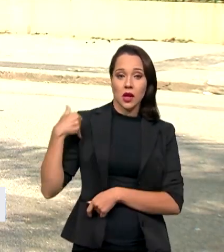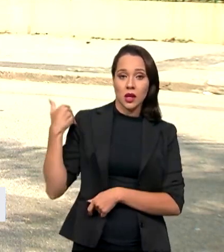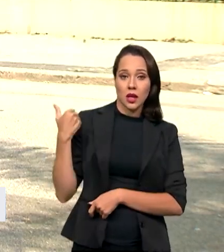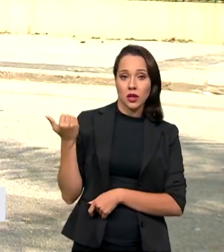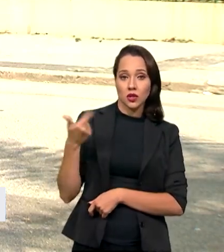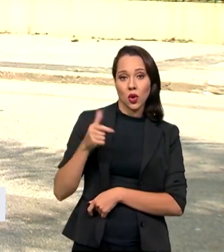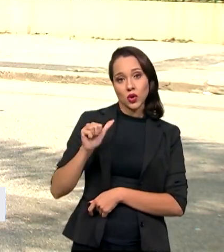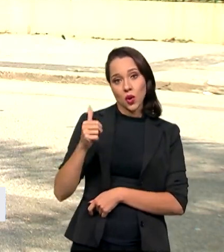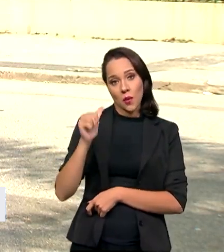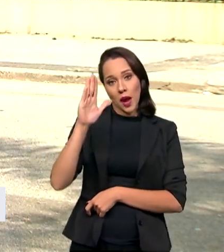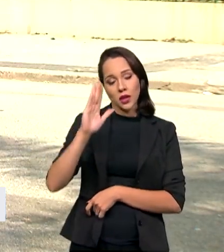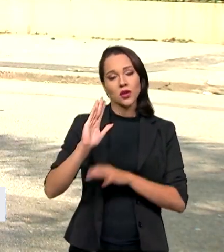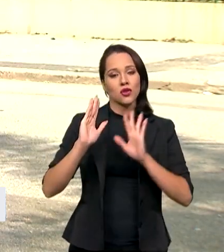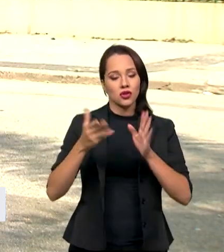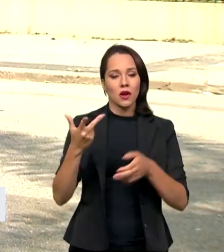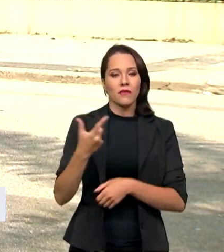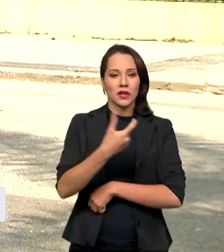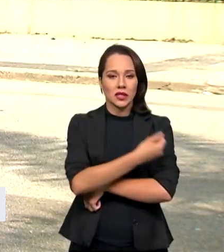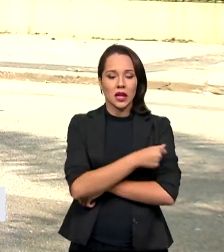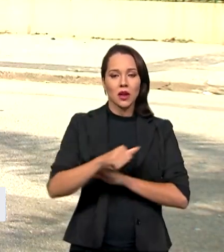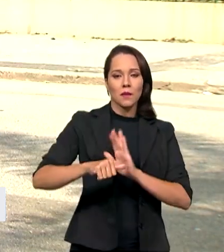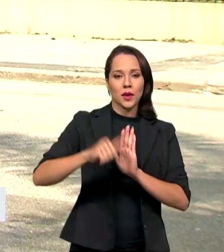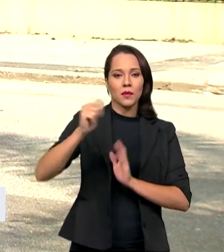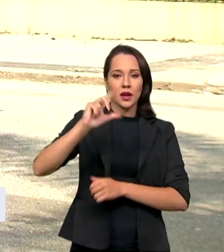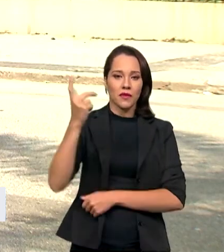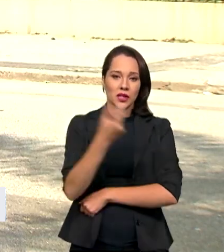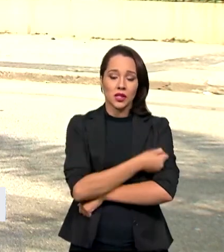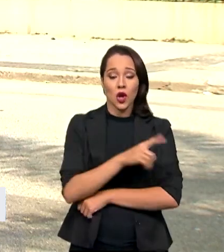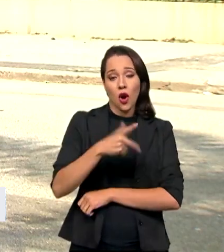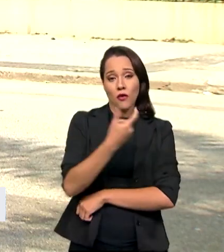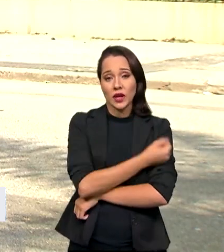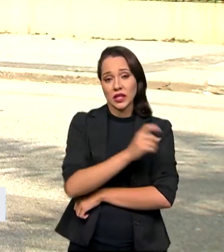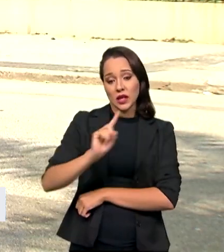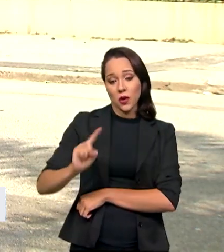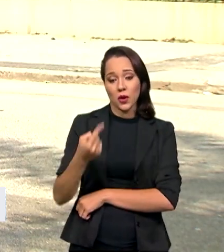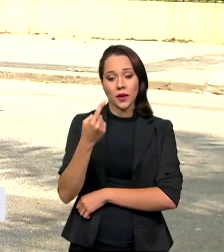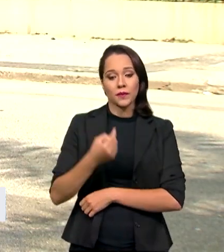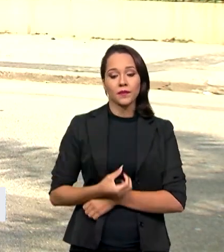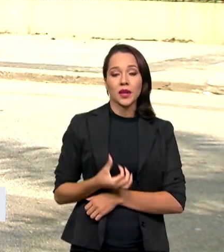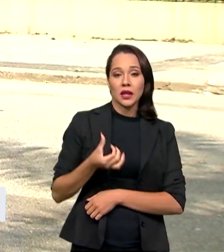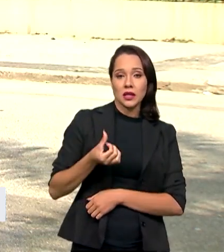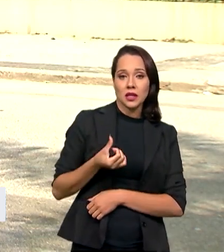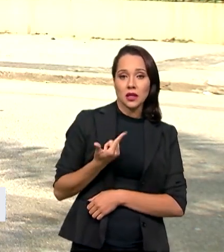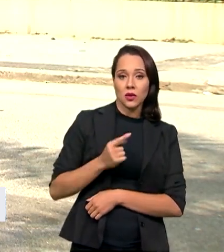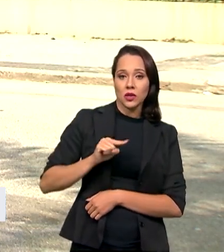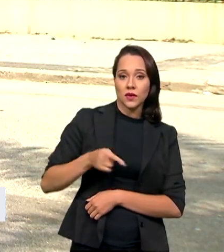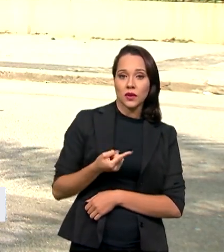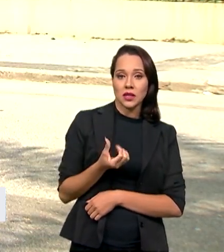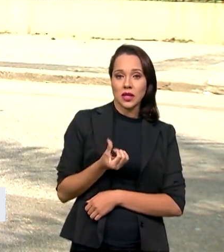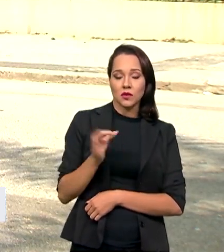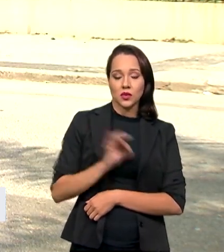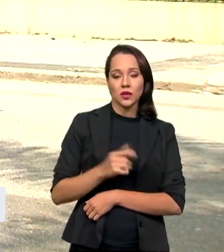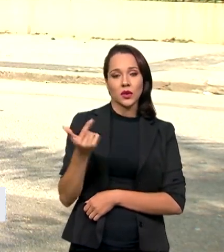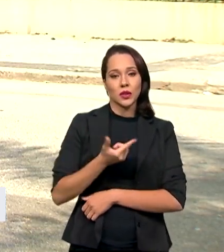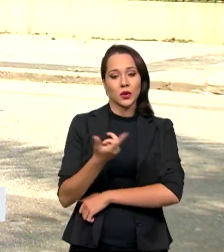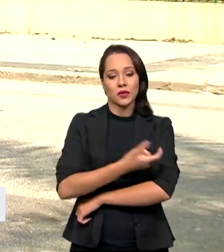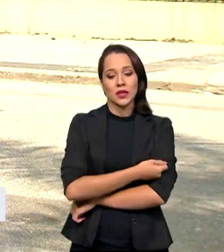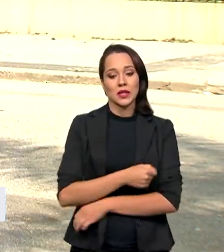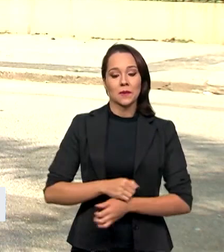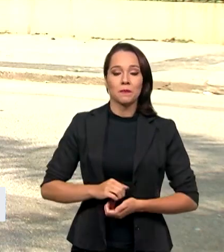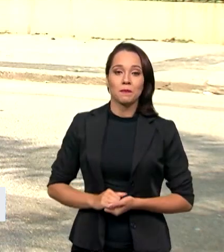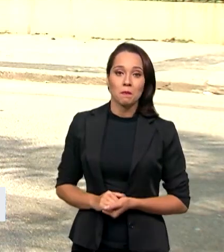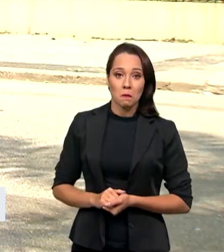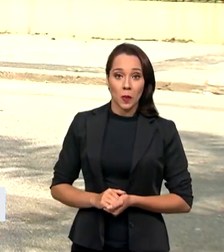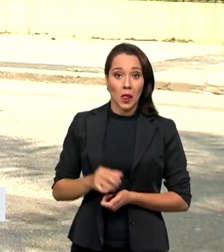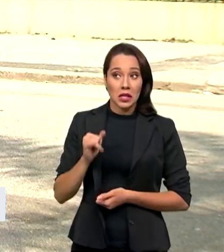anos ou mais está vacinada com a primeira dose ou dose única e 62,6% com a segunda dose.